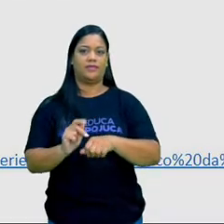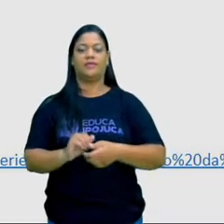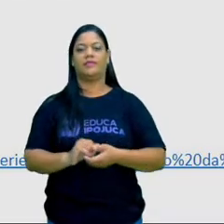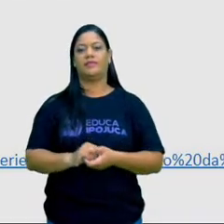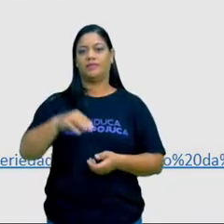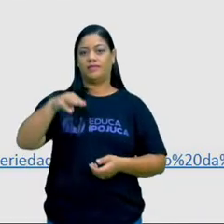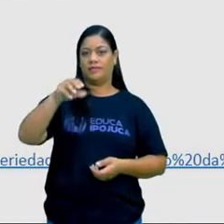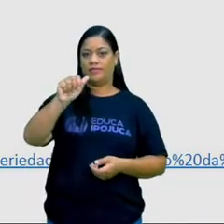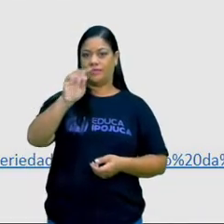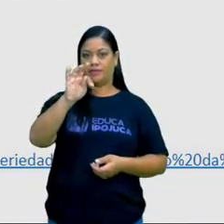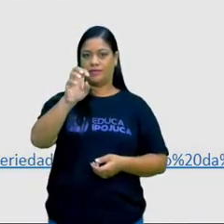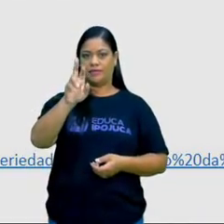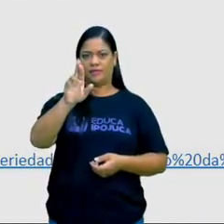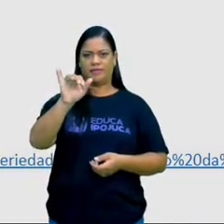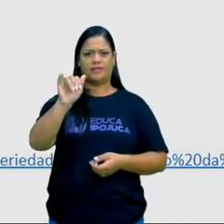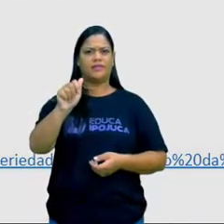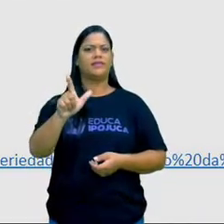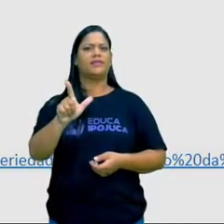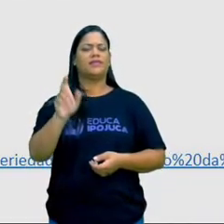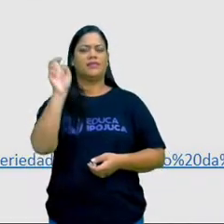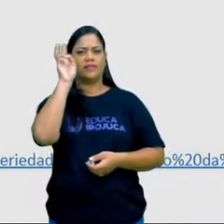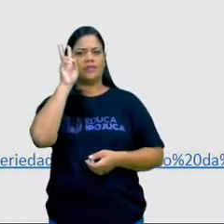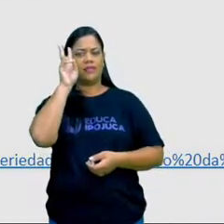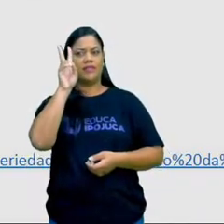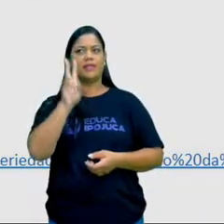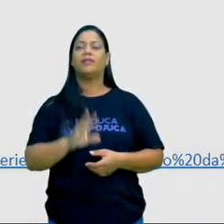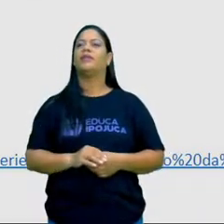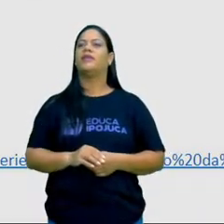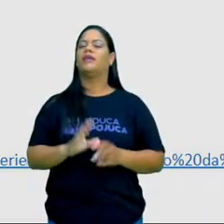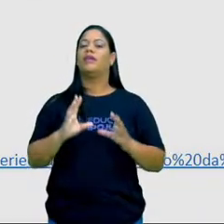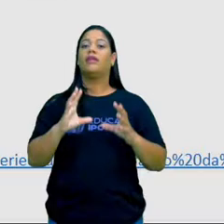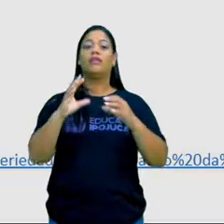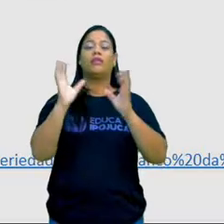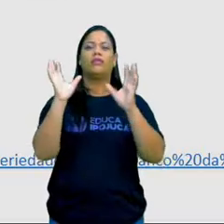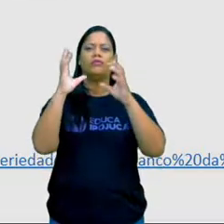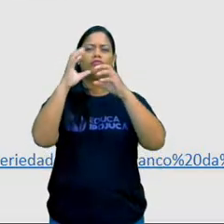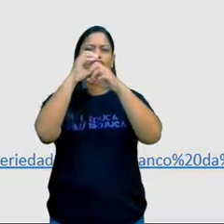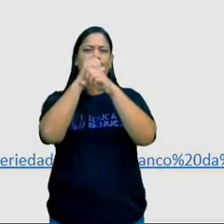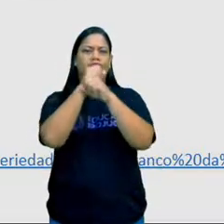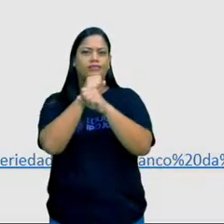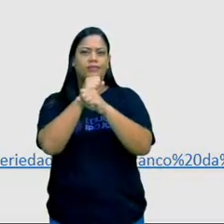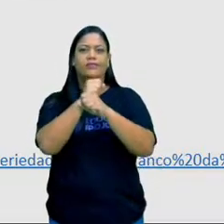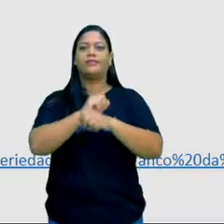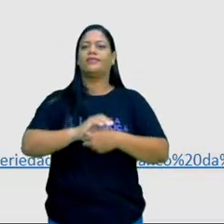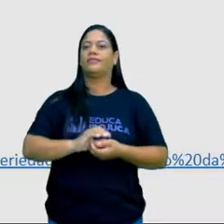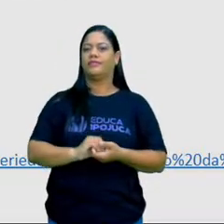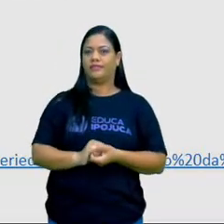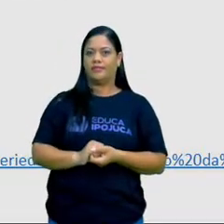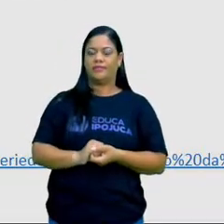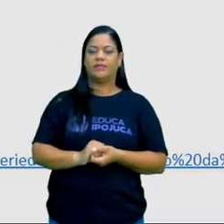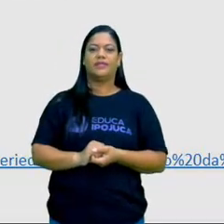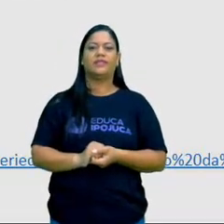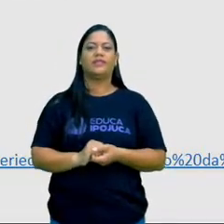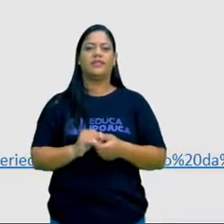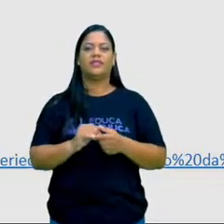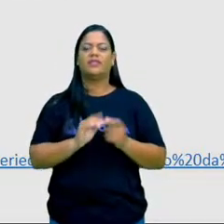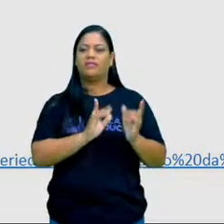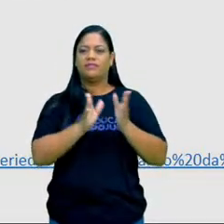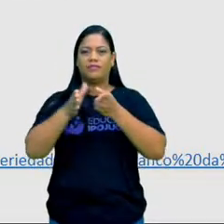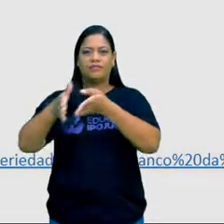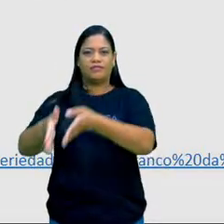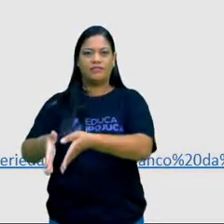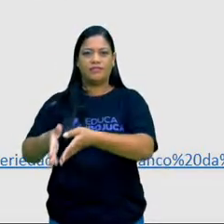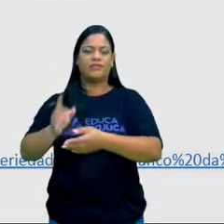associação material, ele lembra a noite, a sombra, o cavão, enterro,